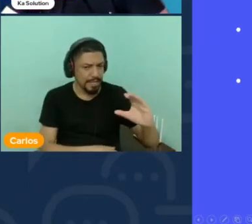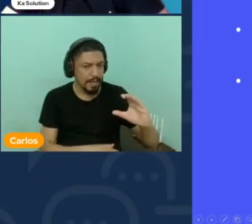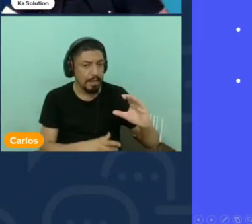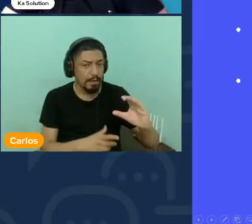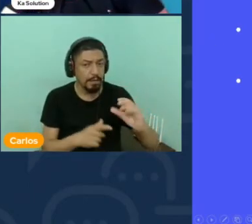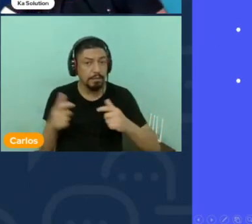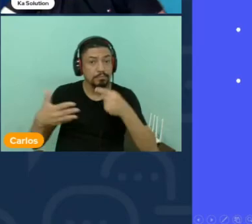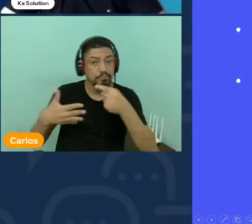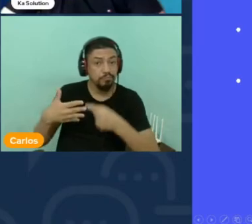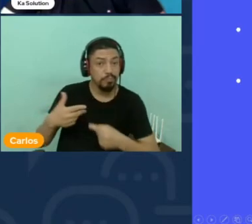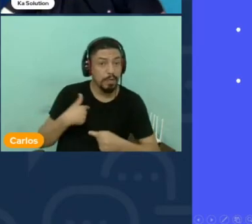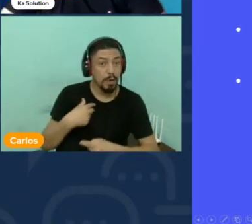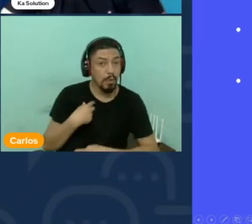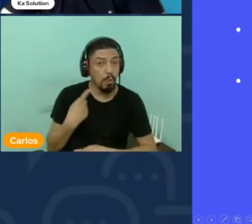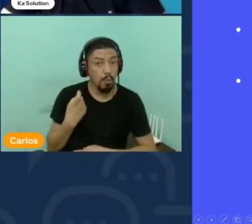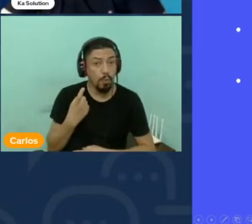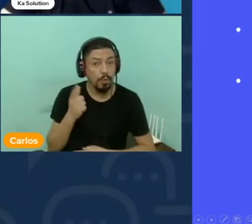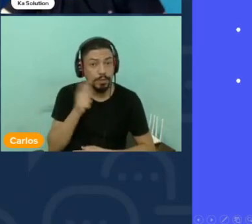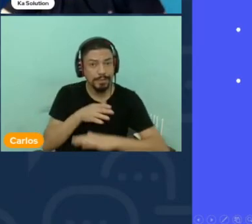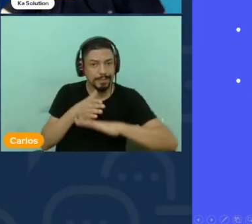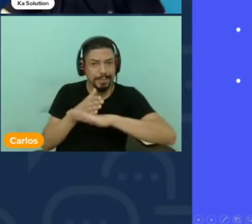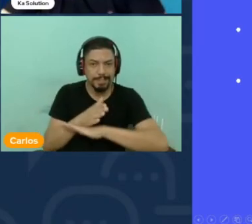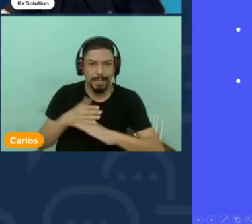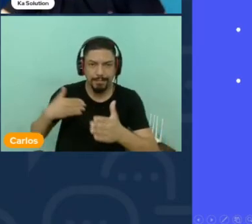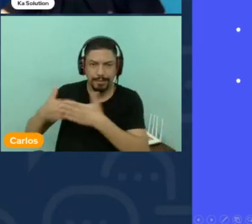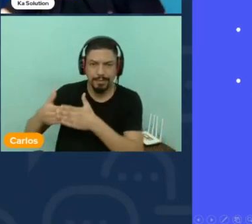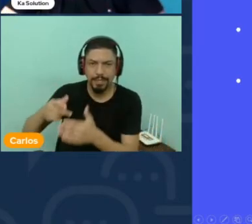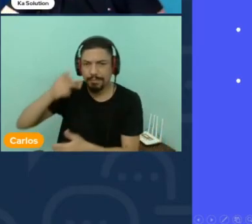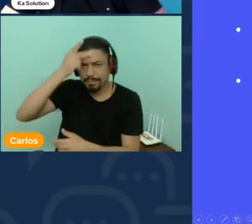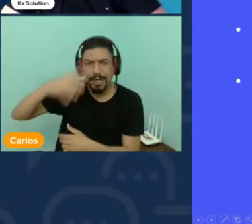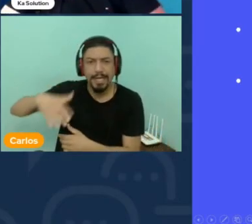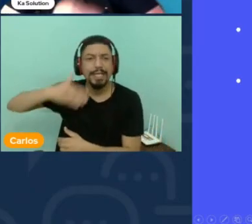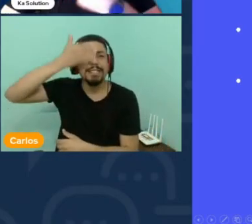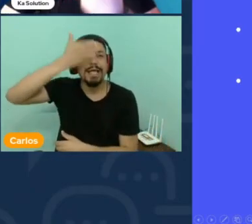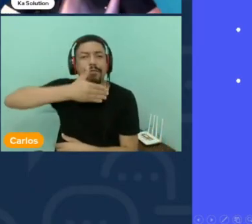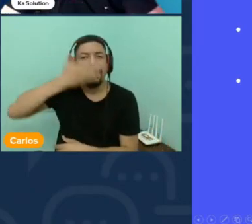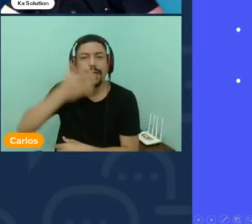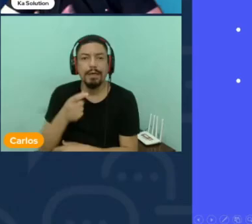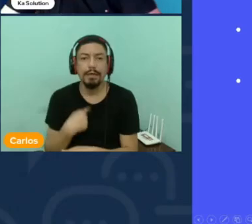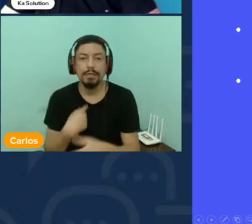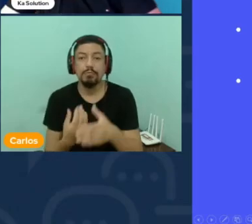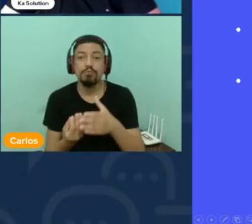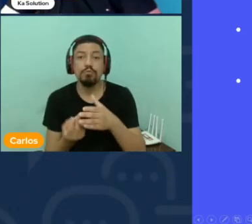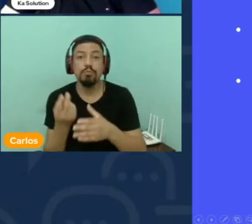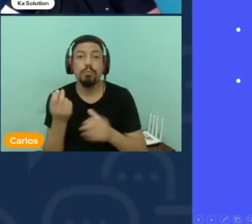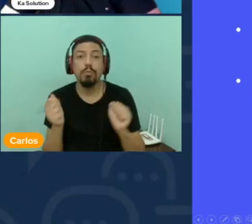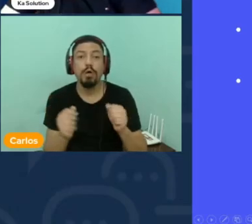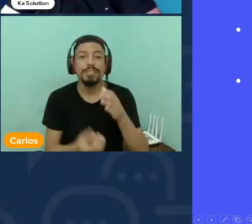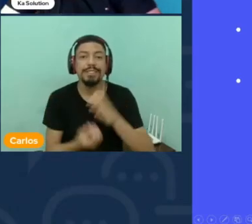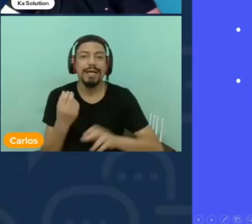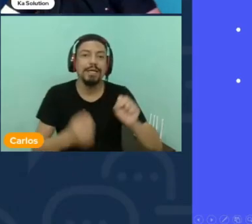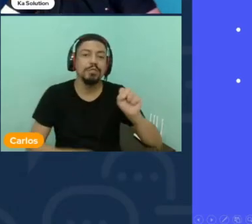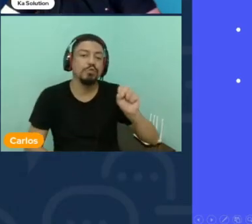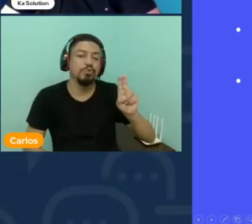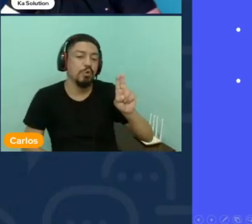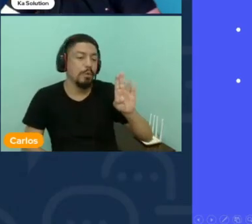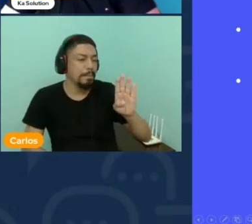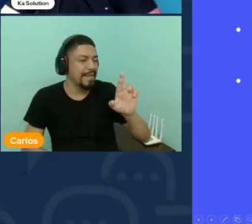que só eu posso acessar. Como é que eu faço isso? Eu vou criar sub-redes dentro da minha